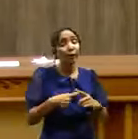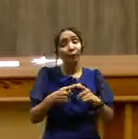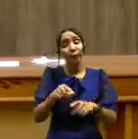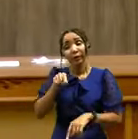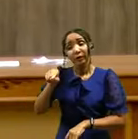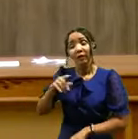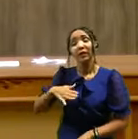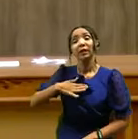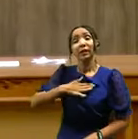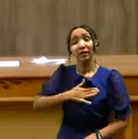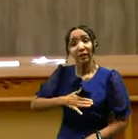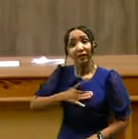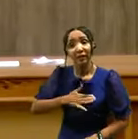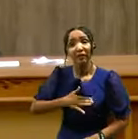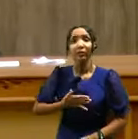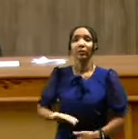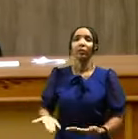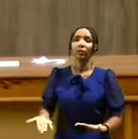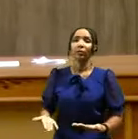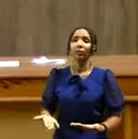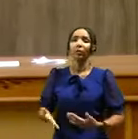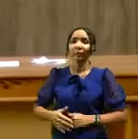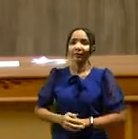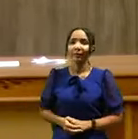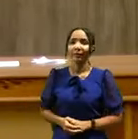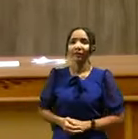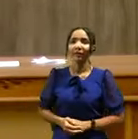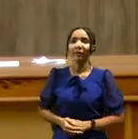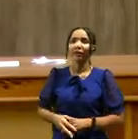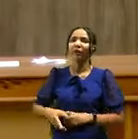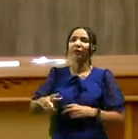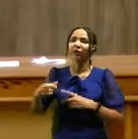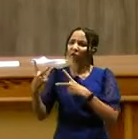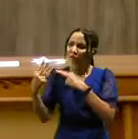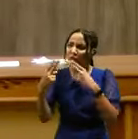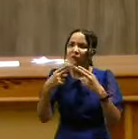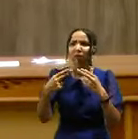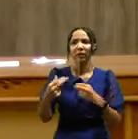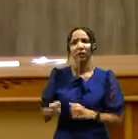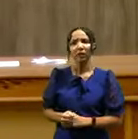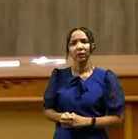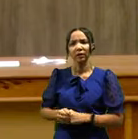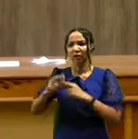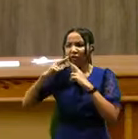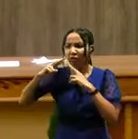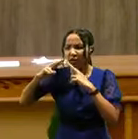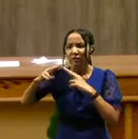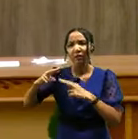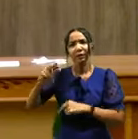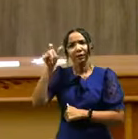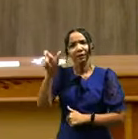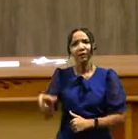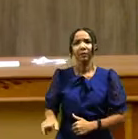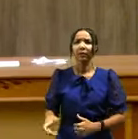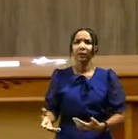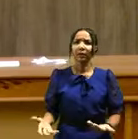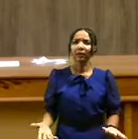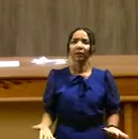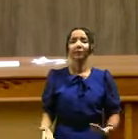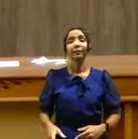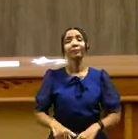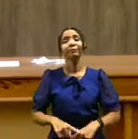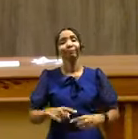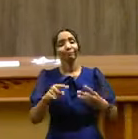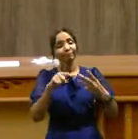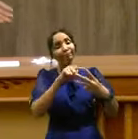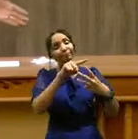tem gente assim meus irmãos o ouvinte ao pé do caminho a terceira característica dele queridos irmãos é que